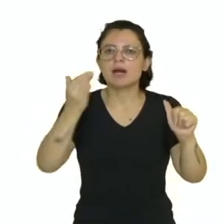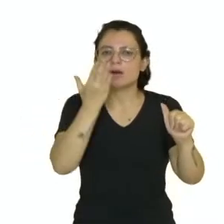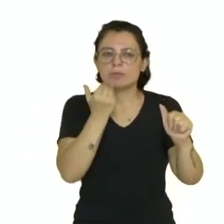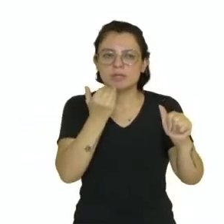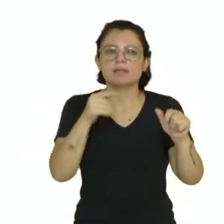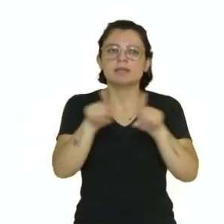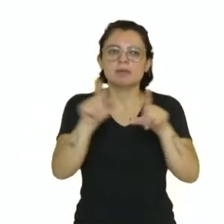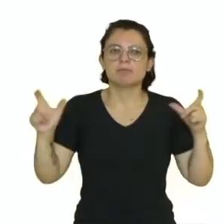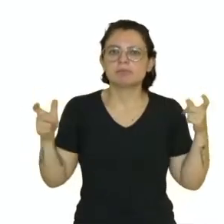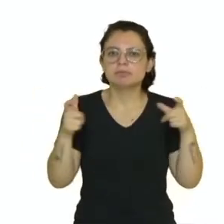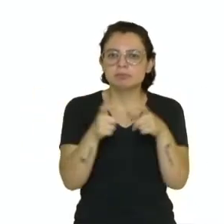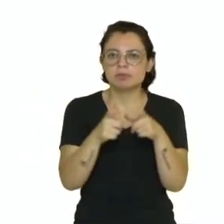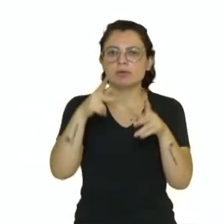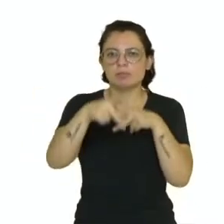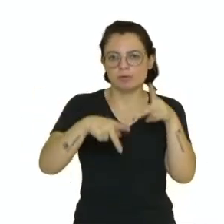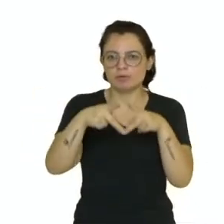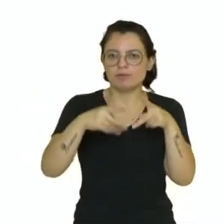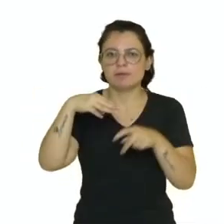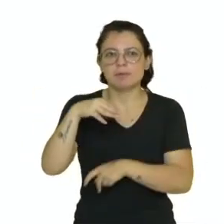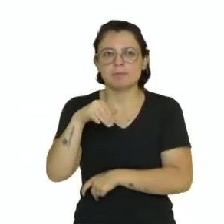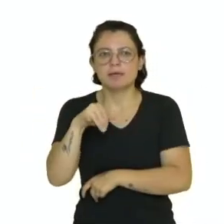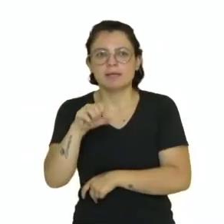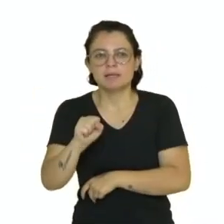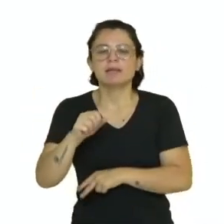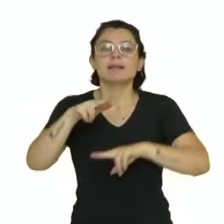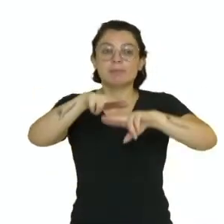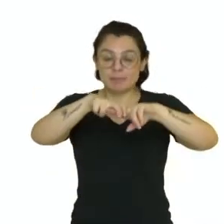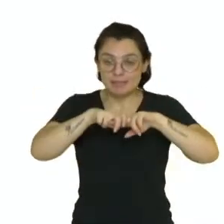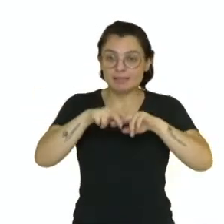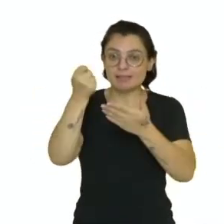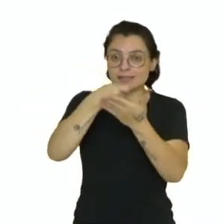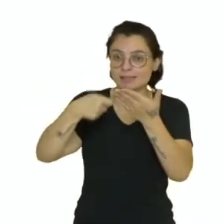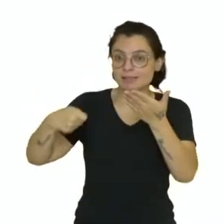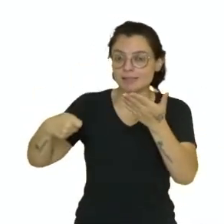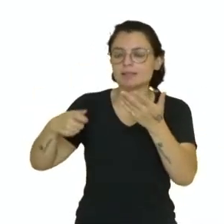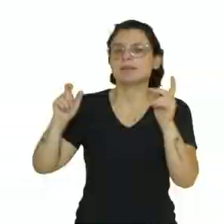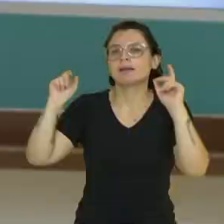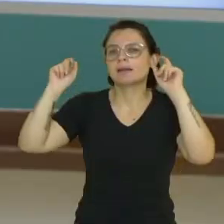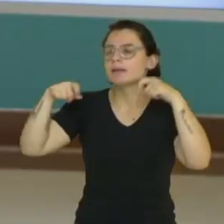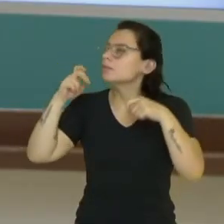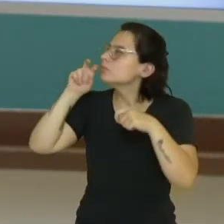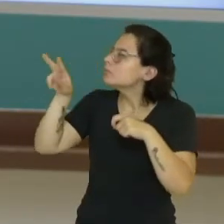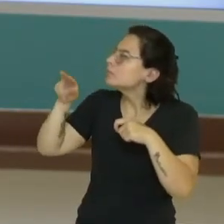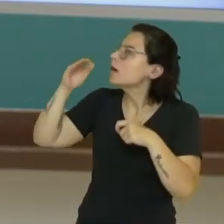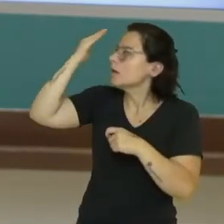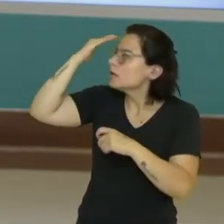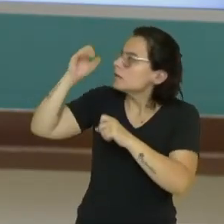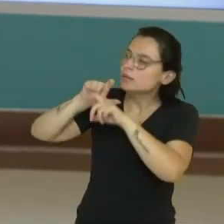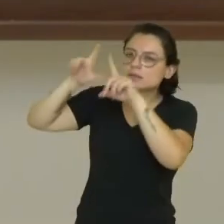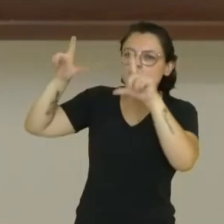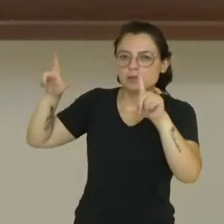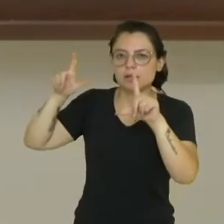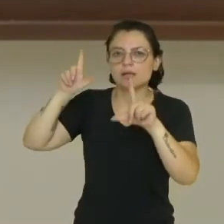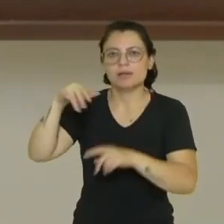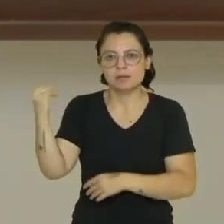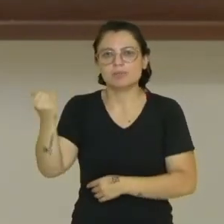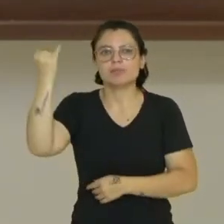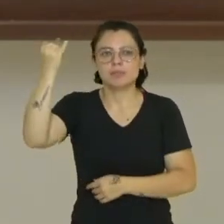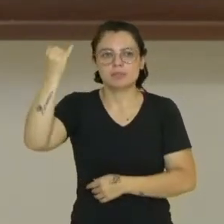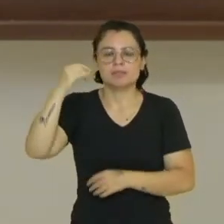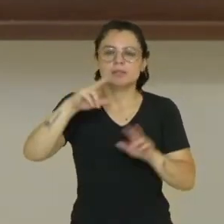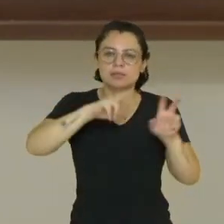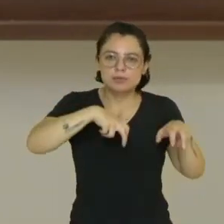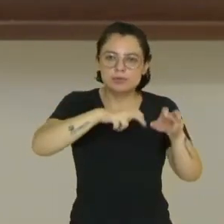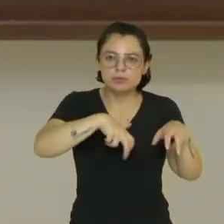da população maia. E através da escrita que eles deixaram era possível então entender a importância da agricultura